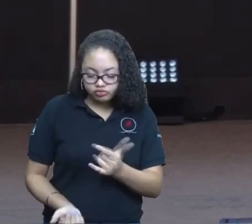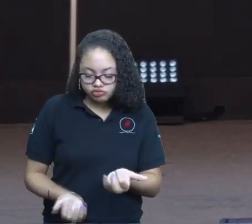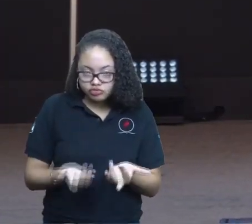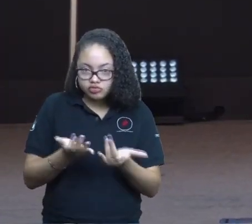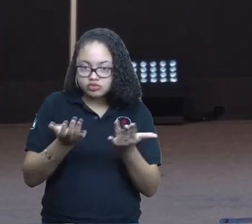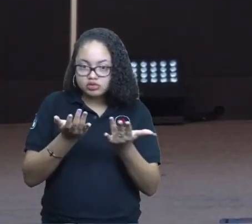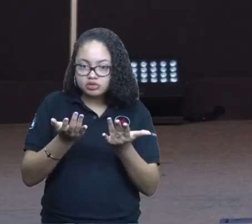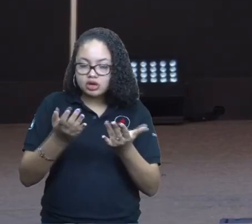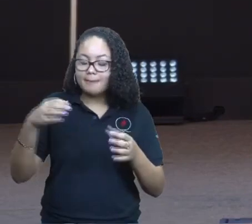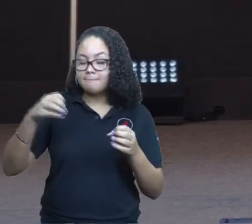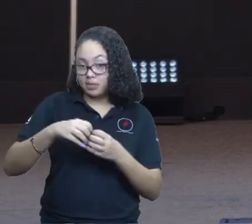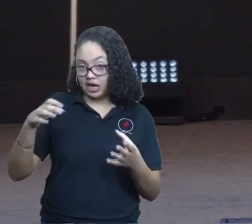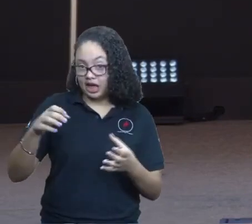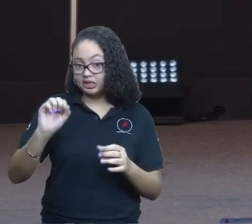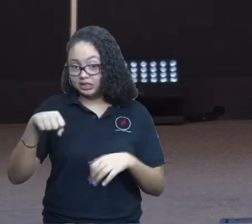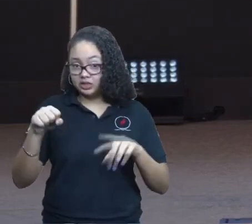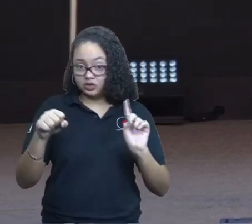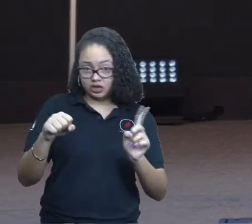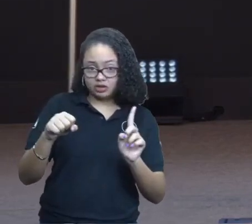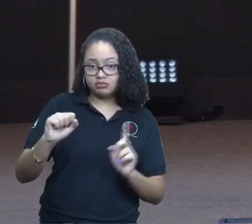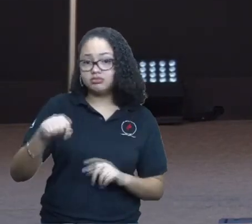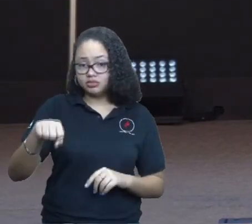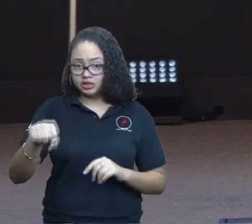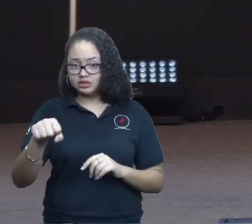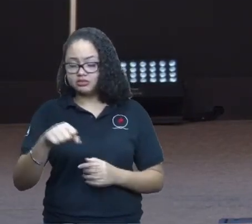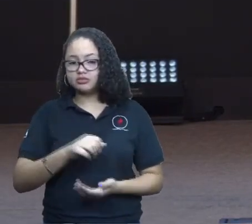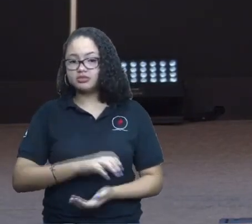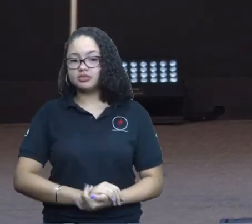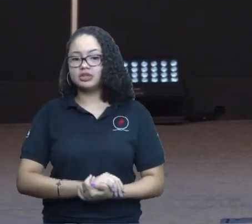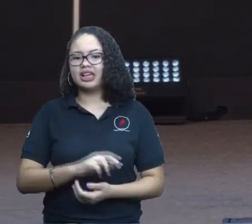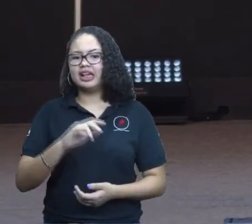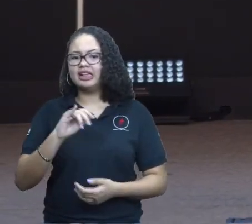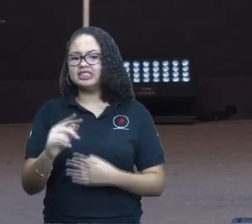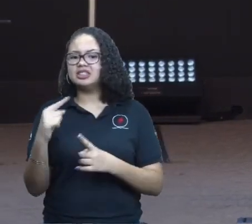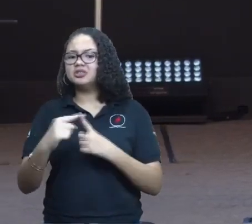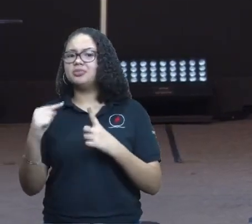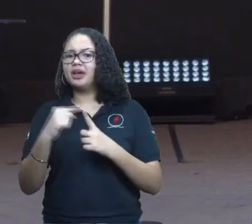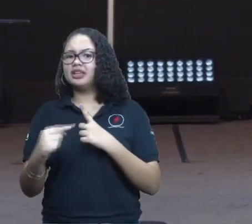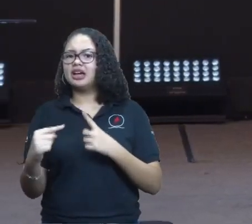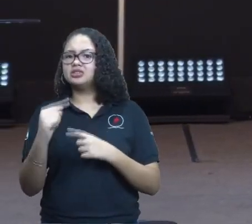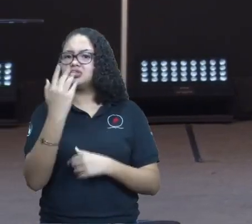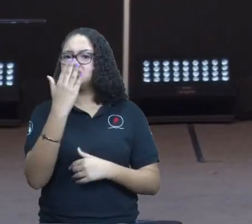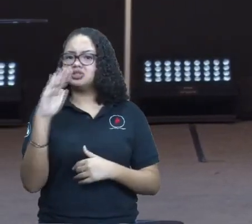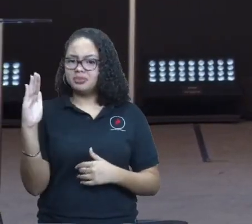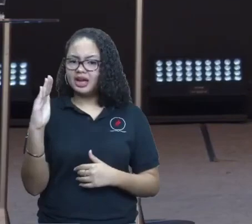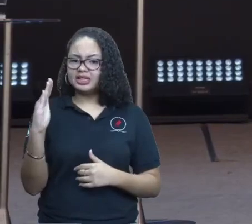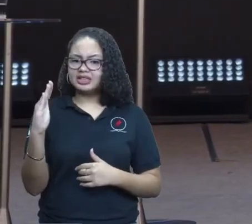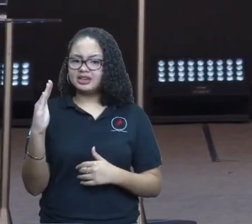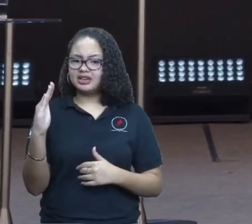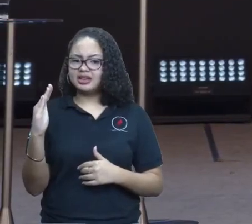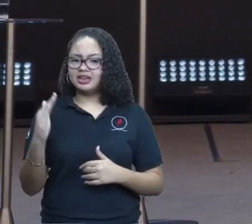milagre sim ou não milagre sim ou não e se aquele pedaço de madeira tivesse descido lá embaixo